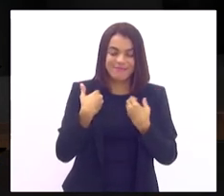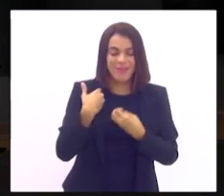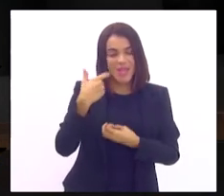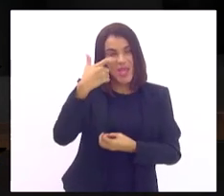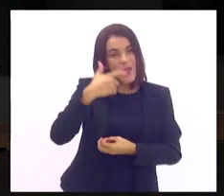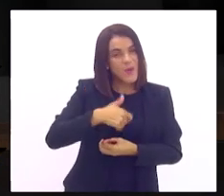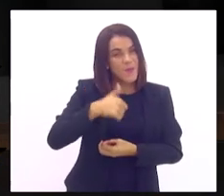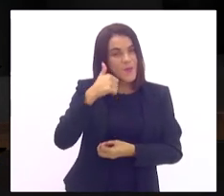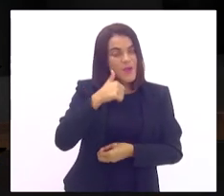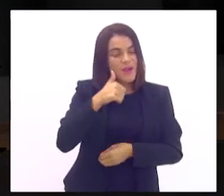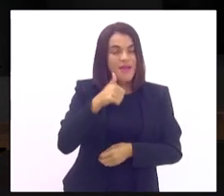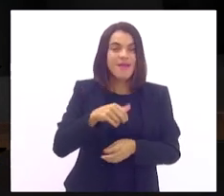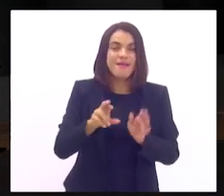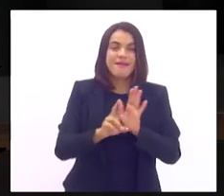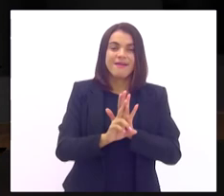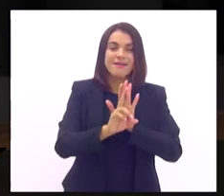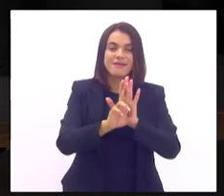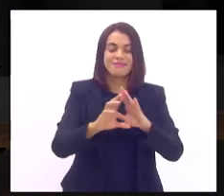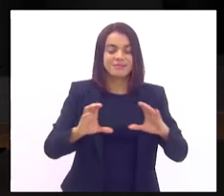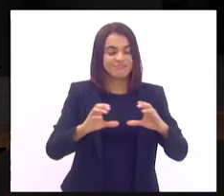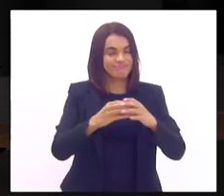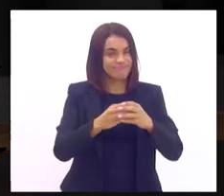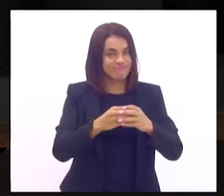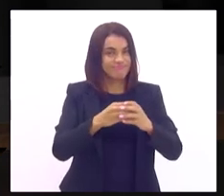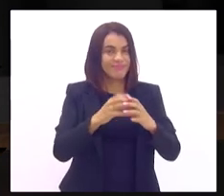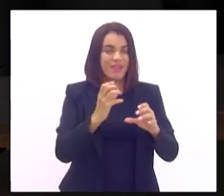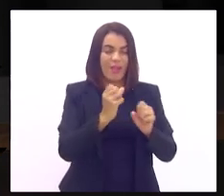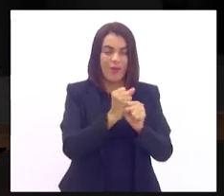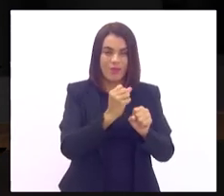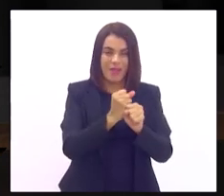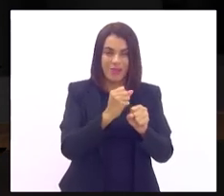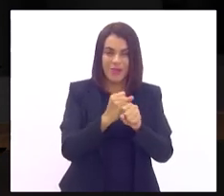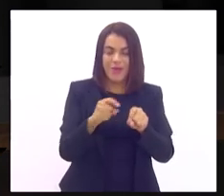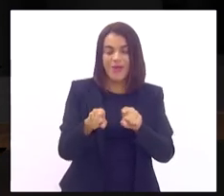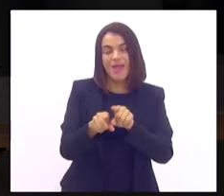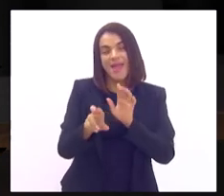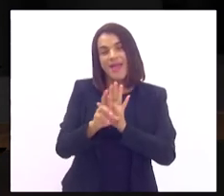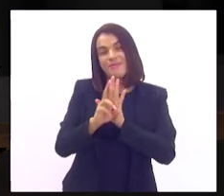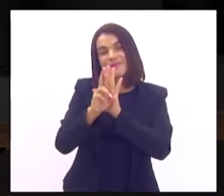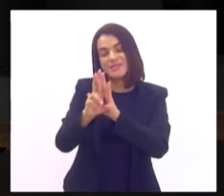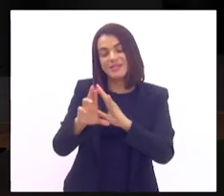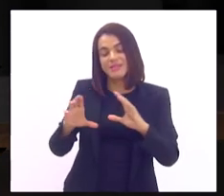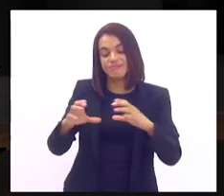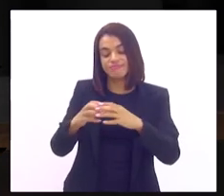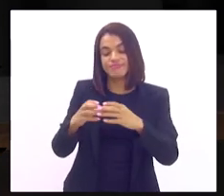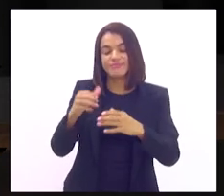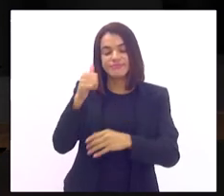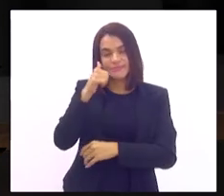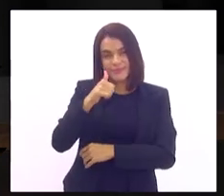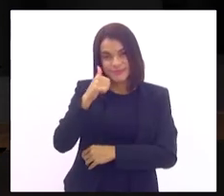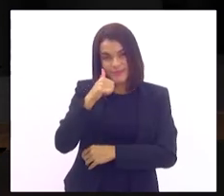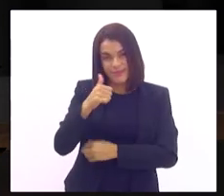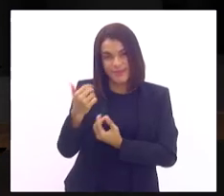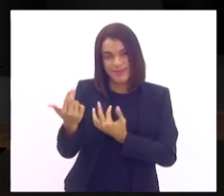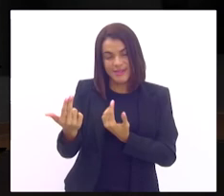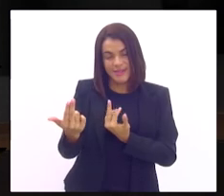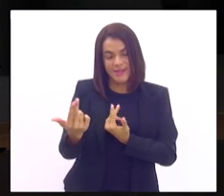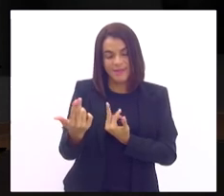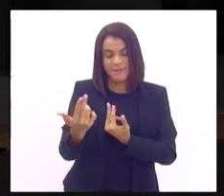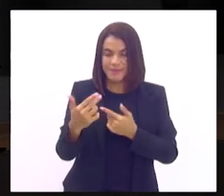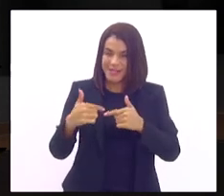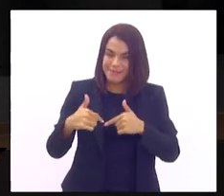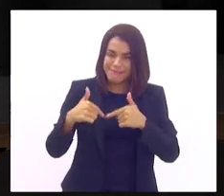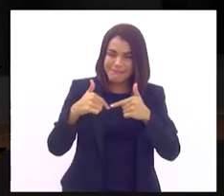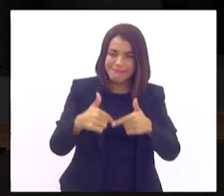mulher, representando a nossa categoria, representando essas profissionais maravilhosas que realizam